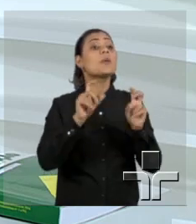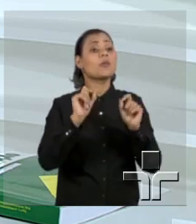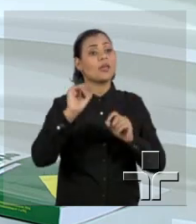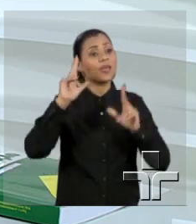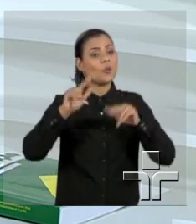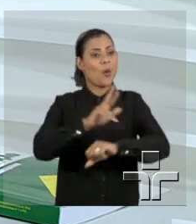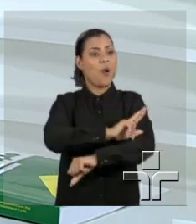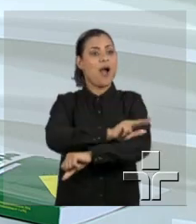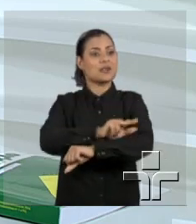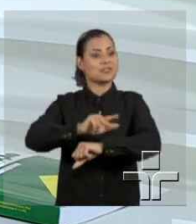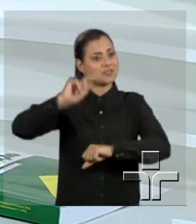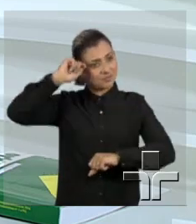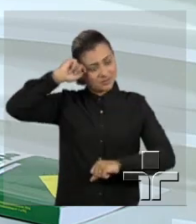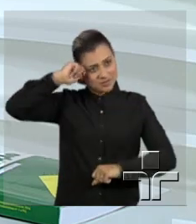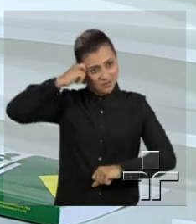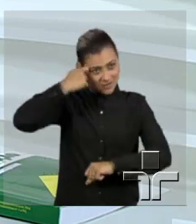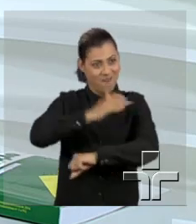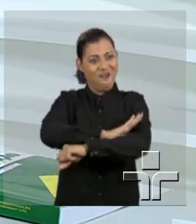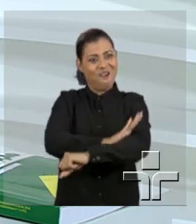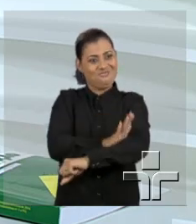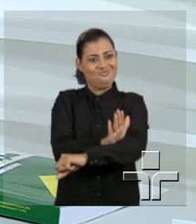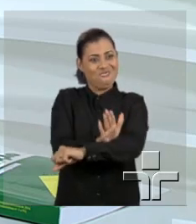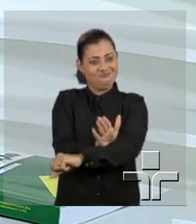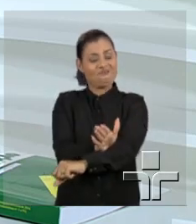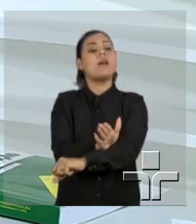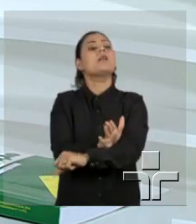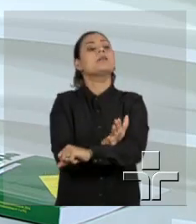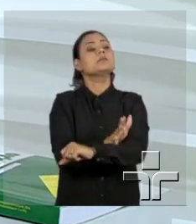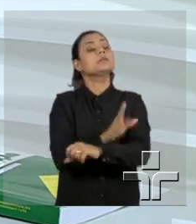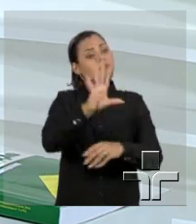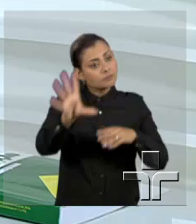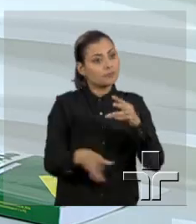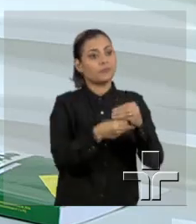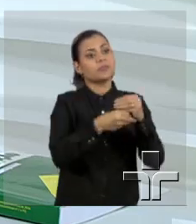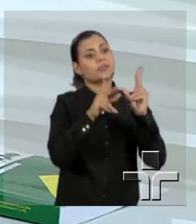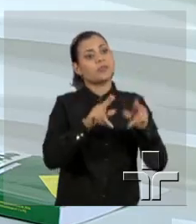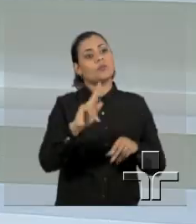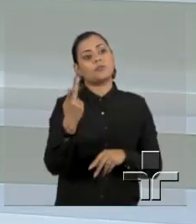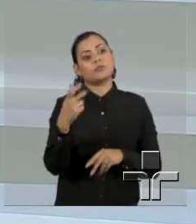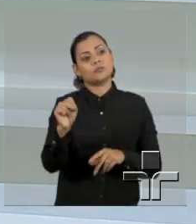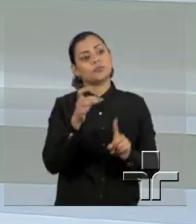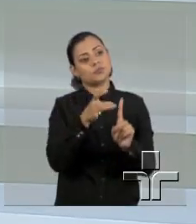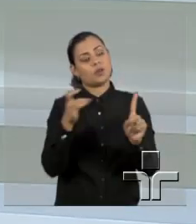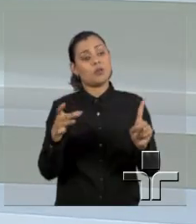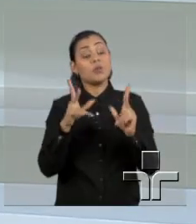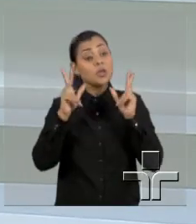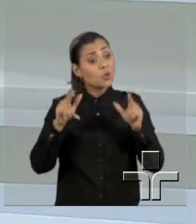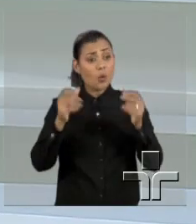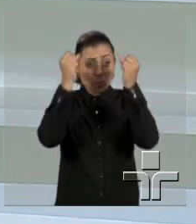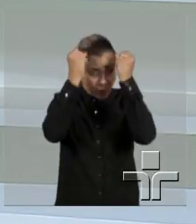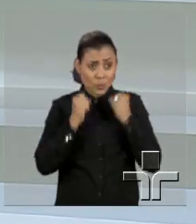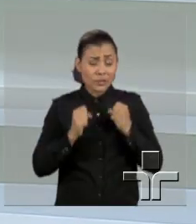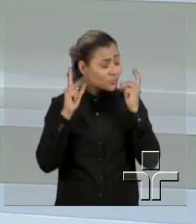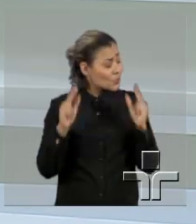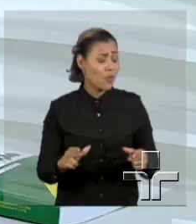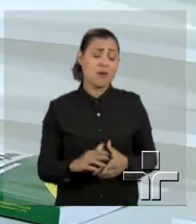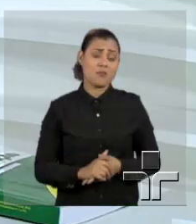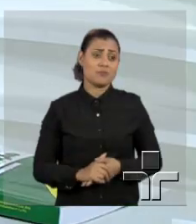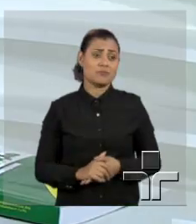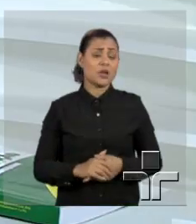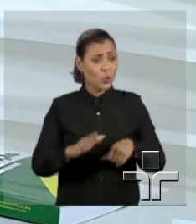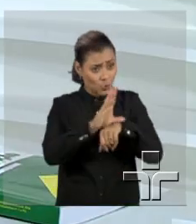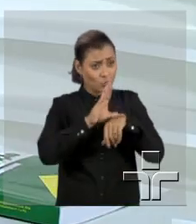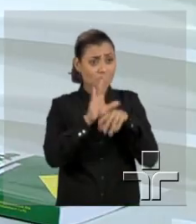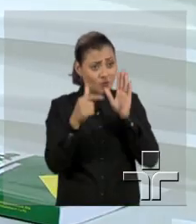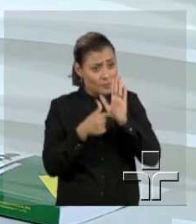mesma, a Constituição, considera o racismo tão grave que equipara a terrorismo. O racismo é equiparado para a Constituição a